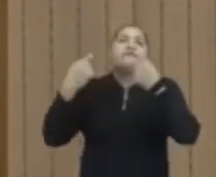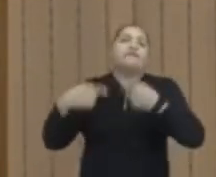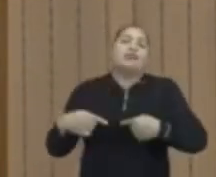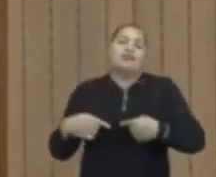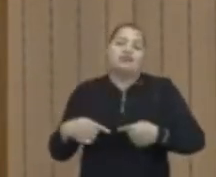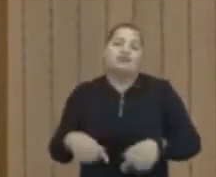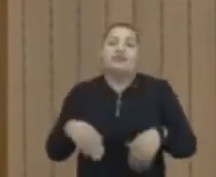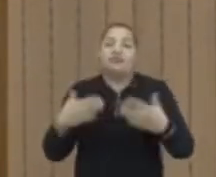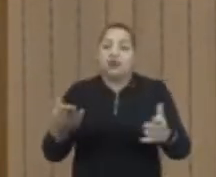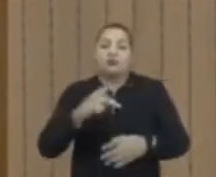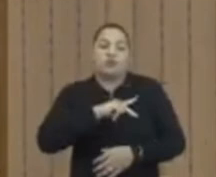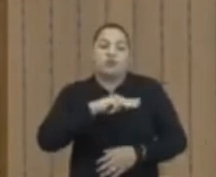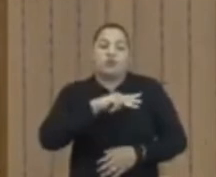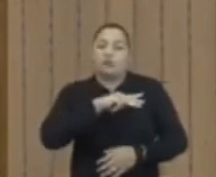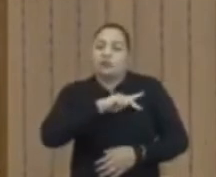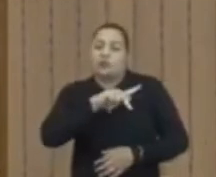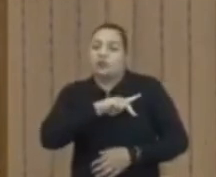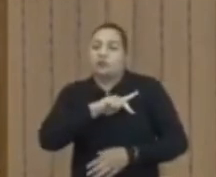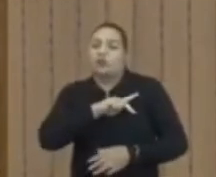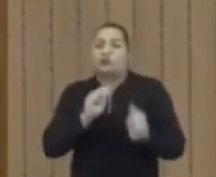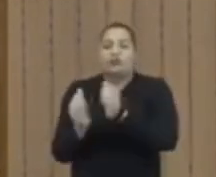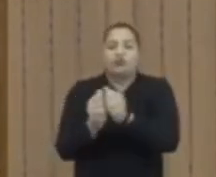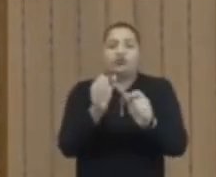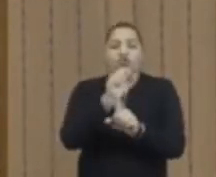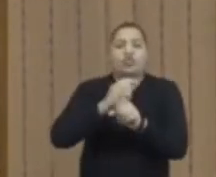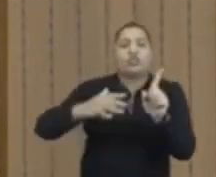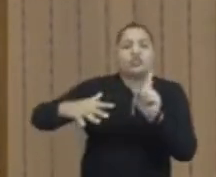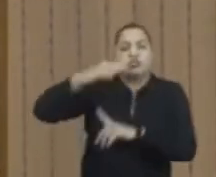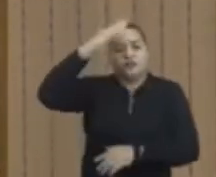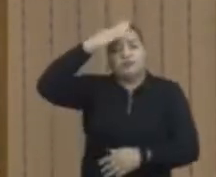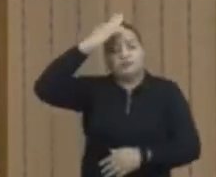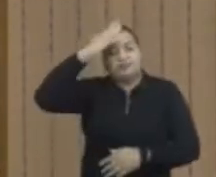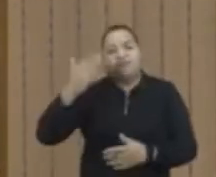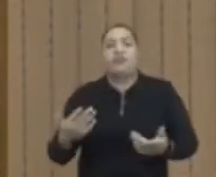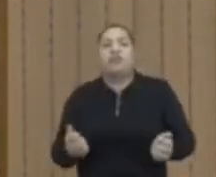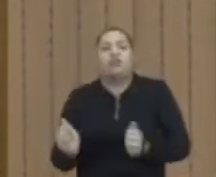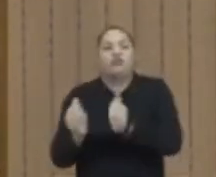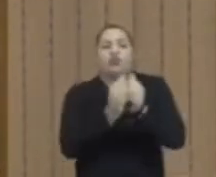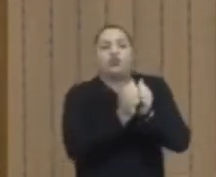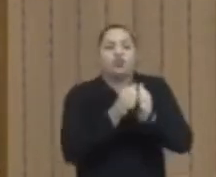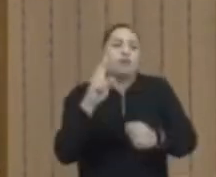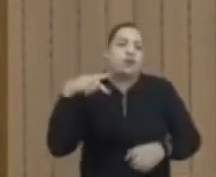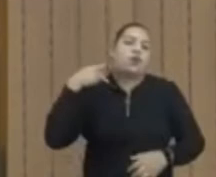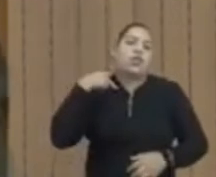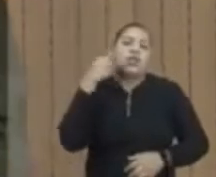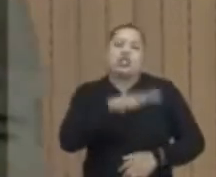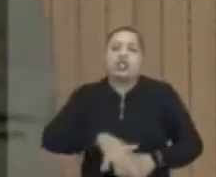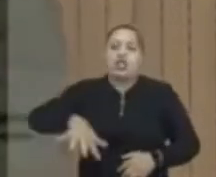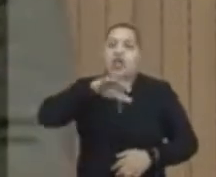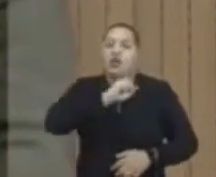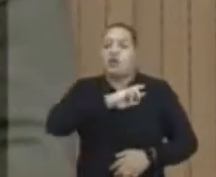Federal, junto com a sociedade paraense, junto com a Procuradoria-Geral da República, visa enfrentar e visa